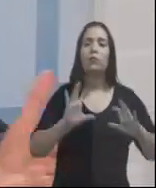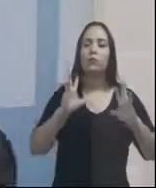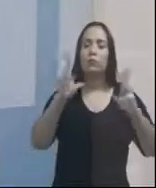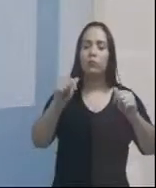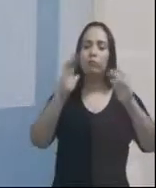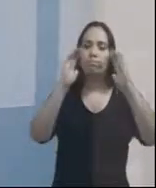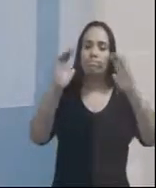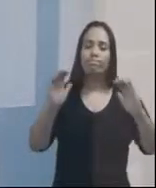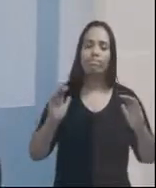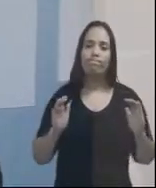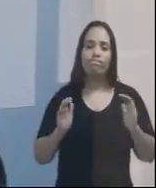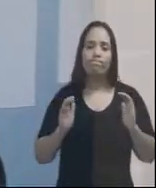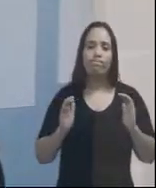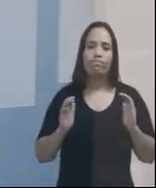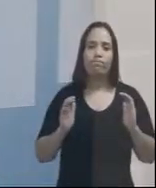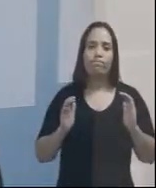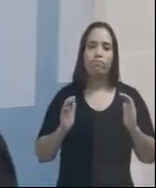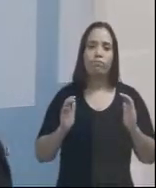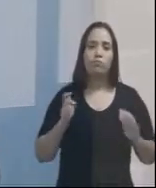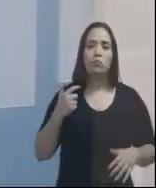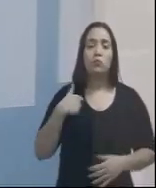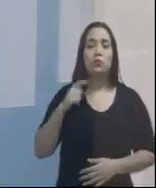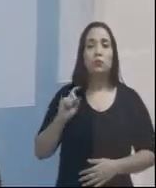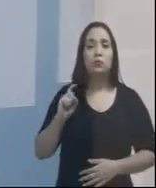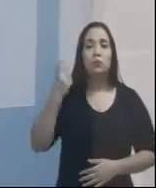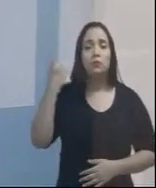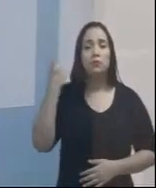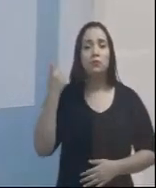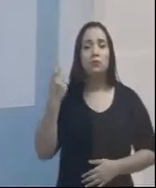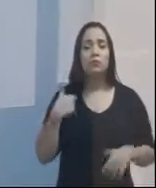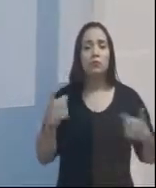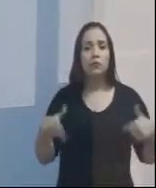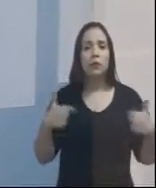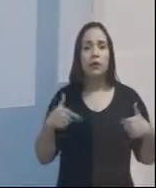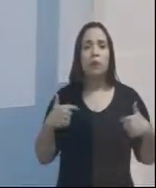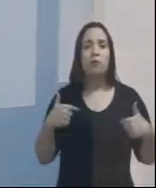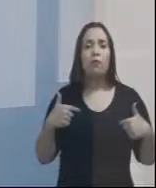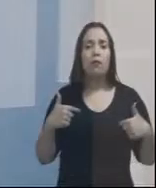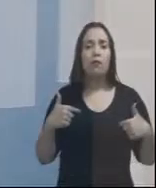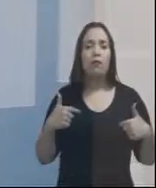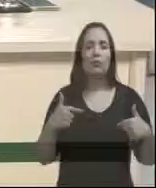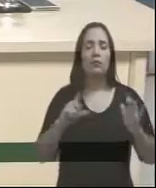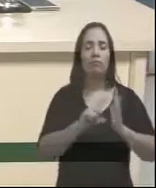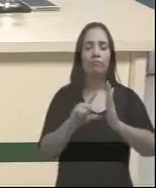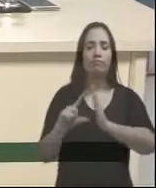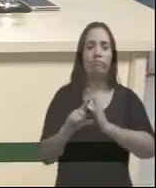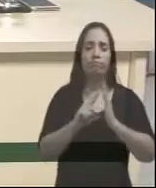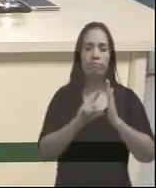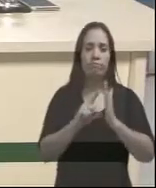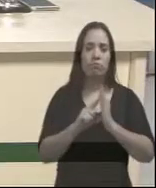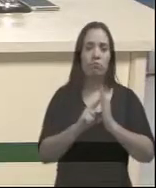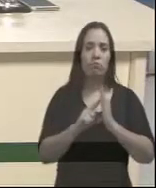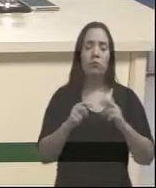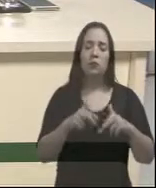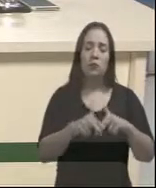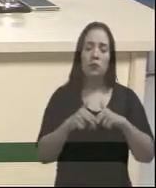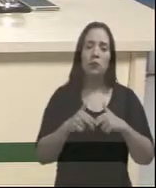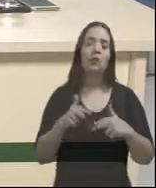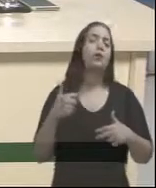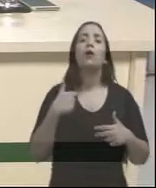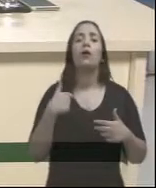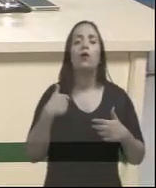braços abertos quando eu cheguei, quando eu era simplesmente um trabalhador do comércio de Fortaleza. Em troca disso, eu fui dar